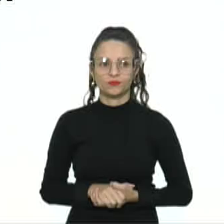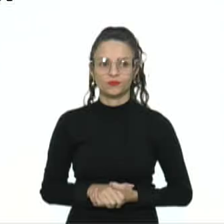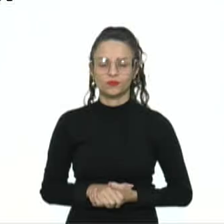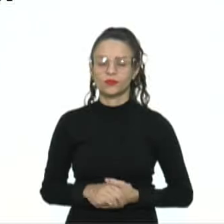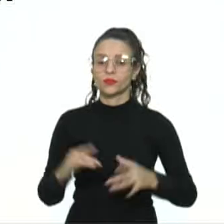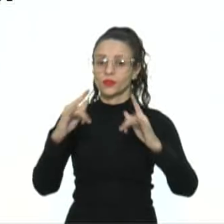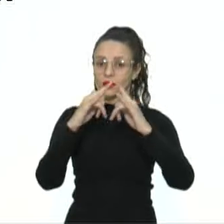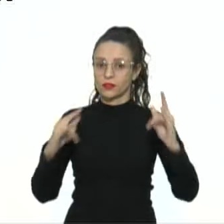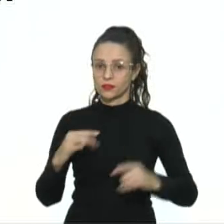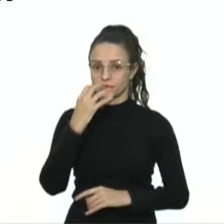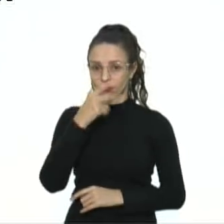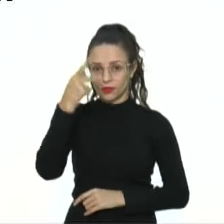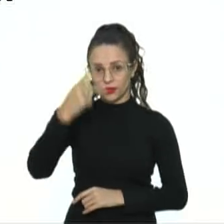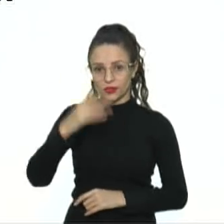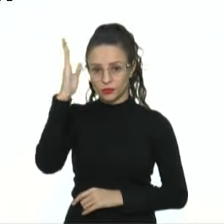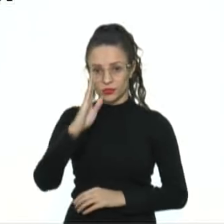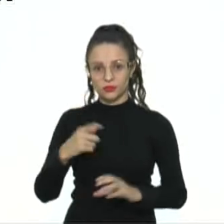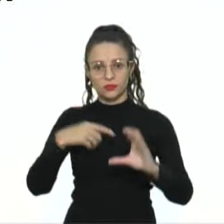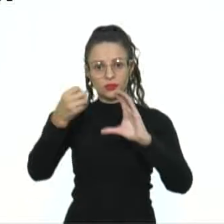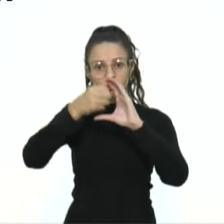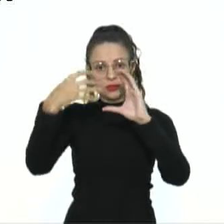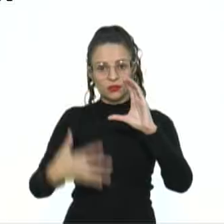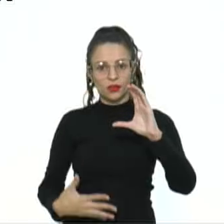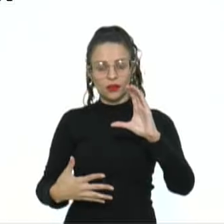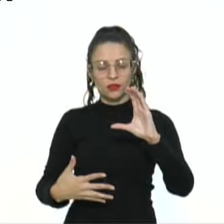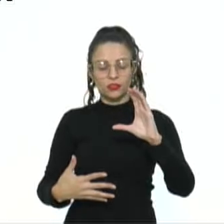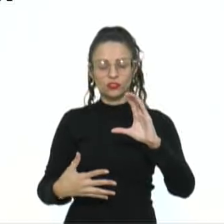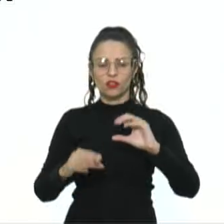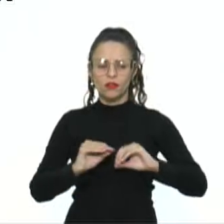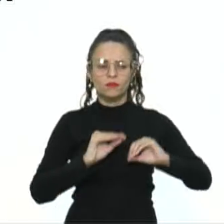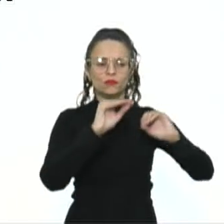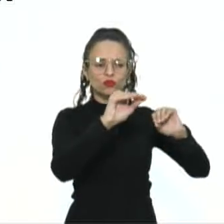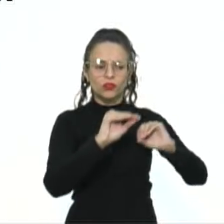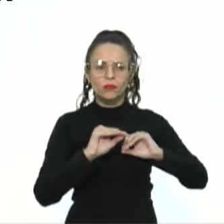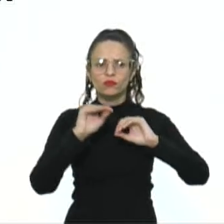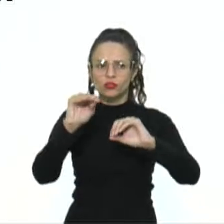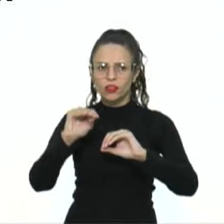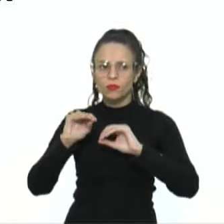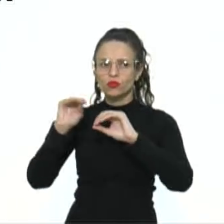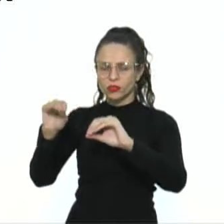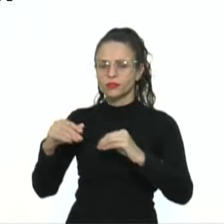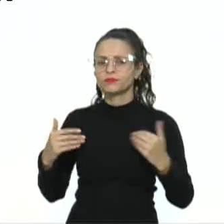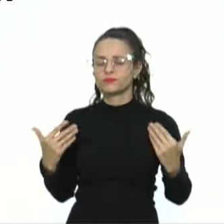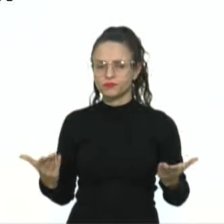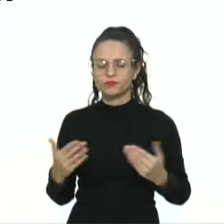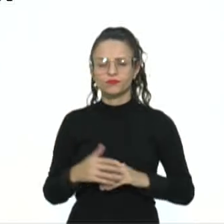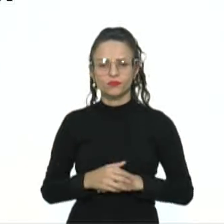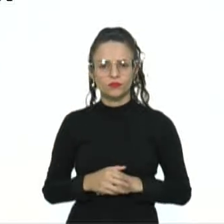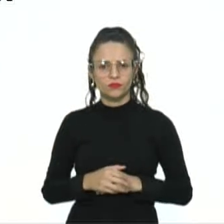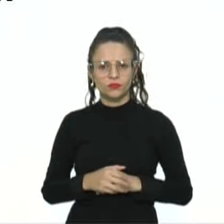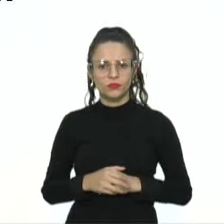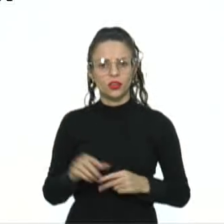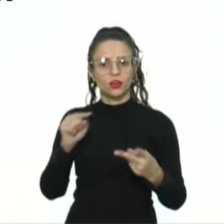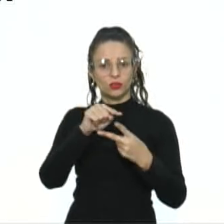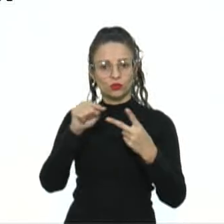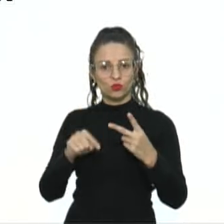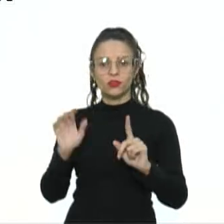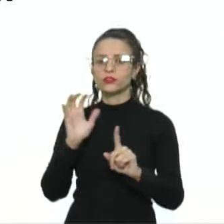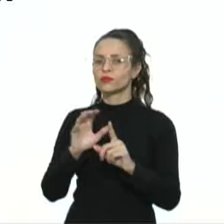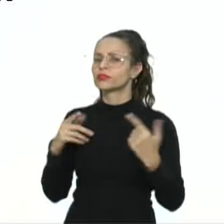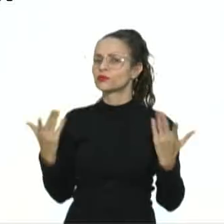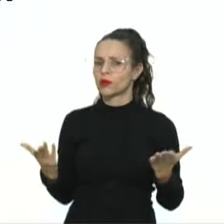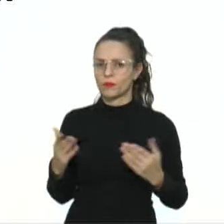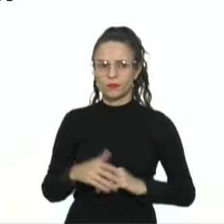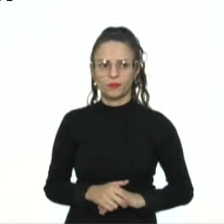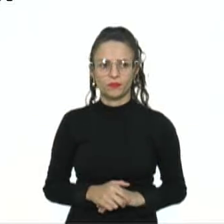O circo no Brasil tem as suas características mambembes, lembram que eram? Tá bom. Por duas influências, quais são